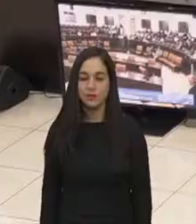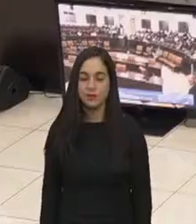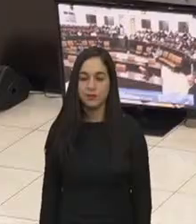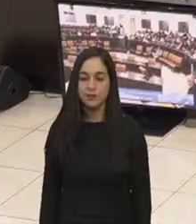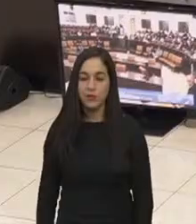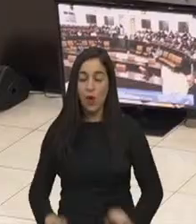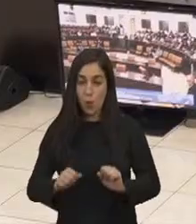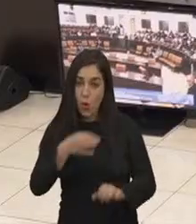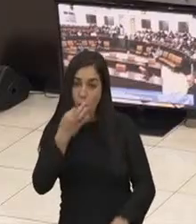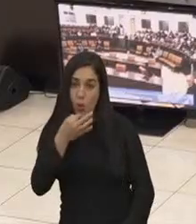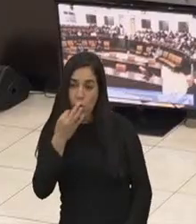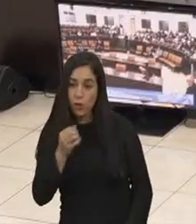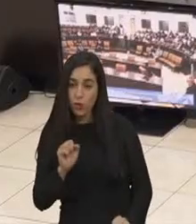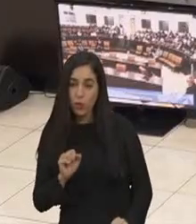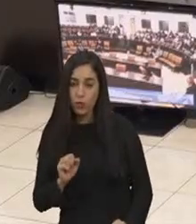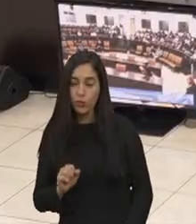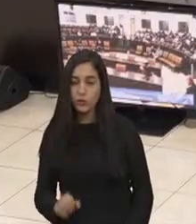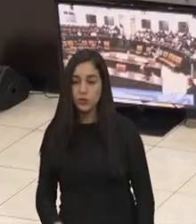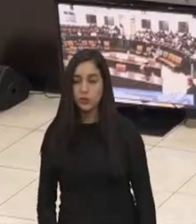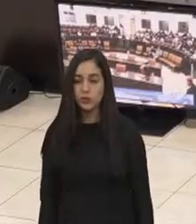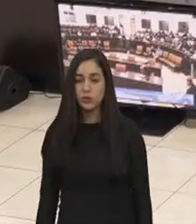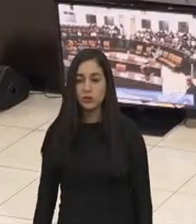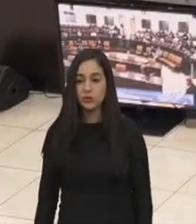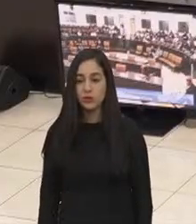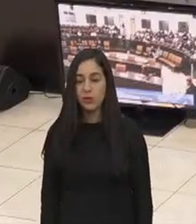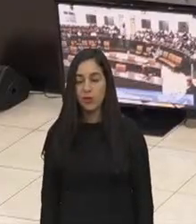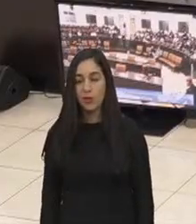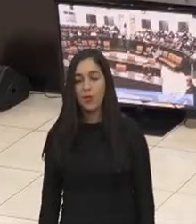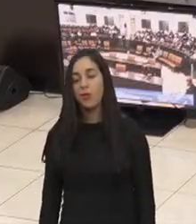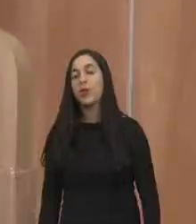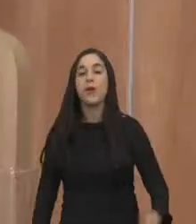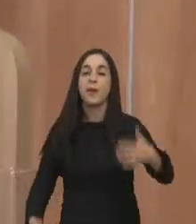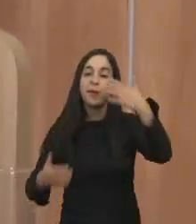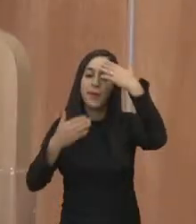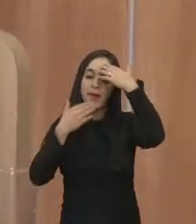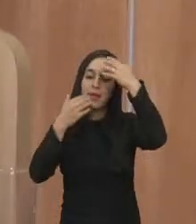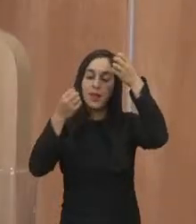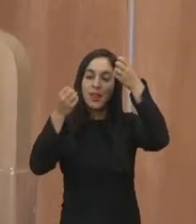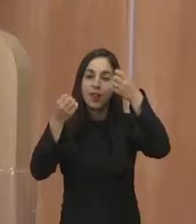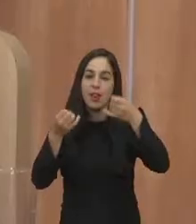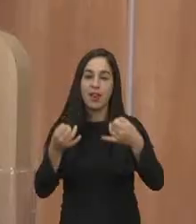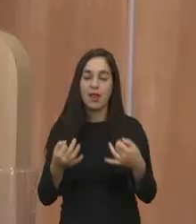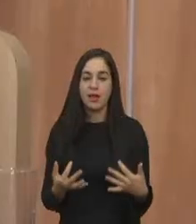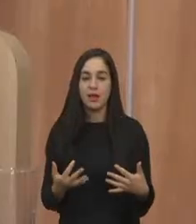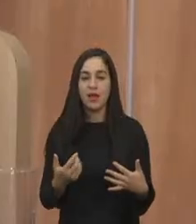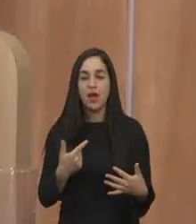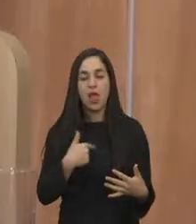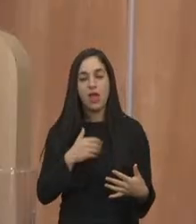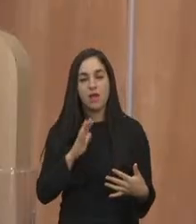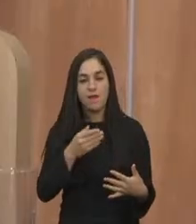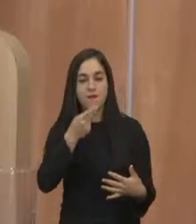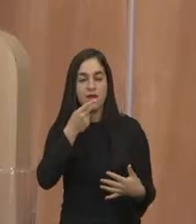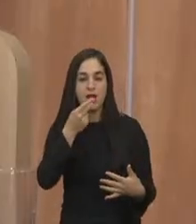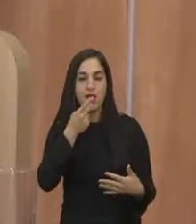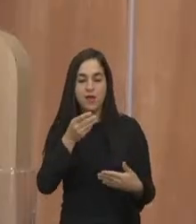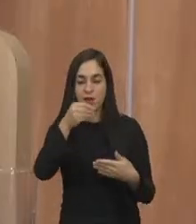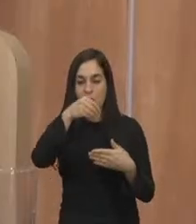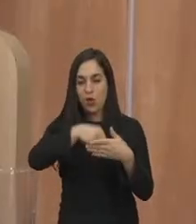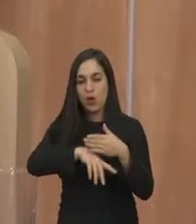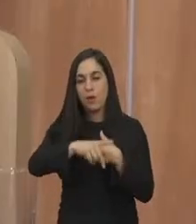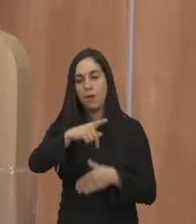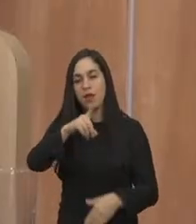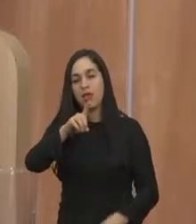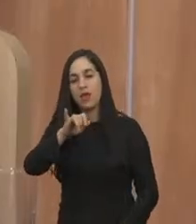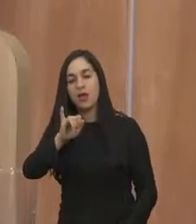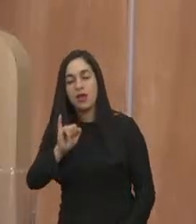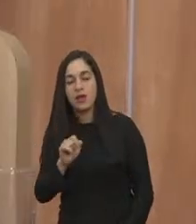Posso comentar, né? Simone, obrigado pelo esclarecimento. Como eu te falei, a gente vai incluir no PDI esse